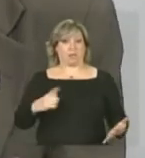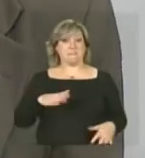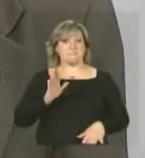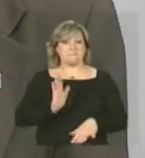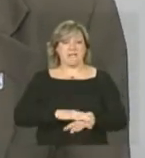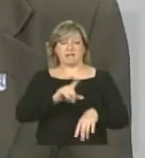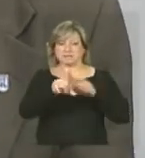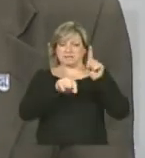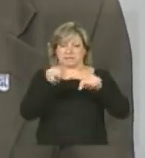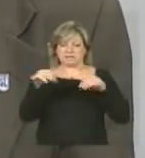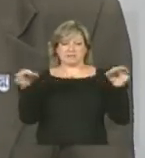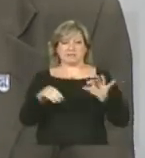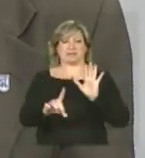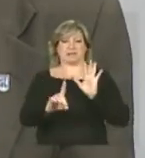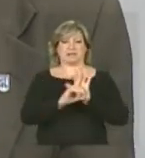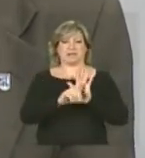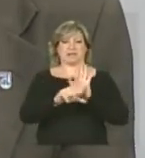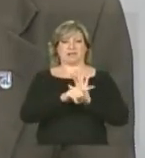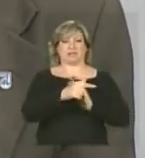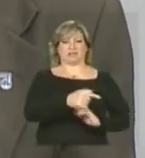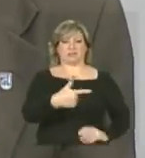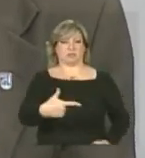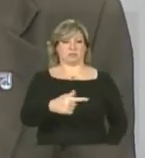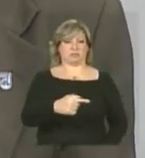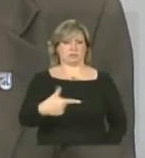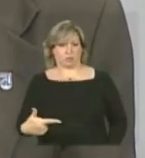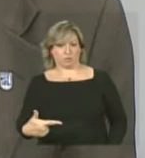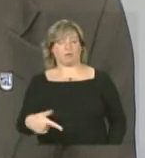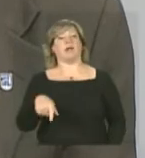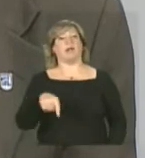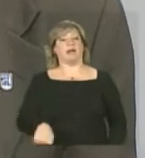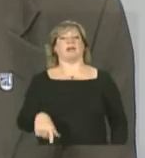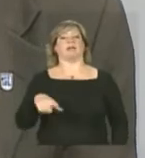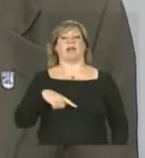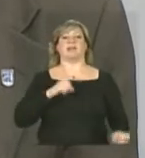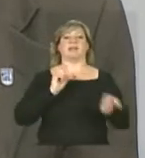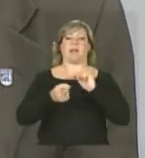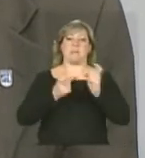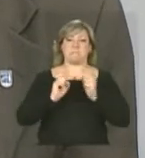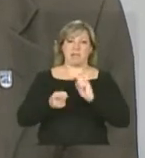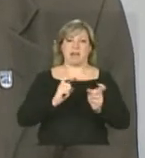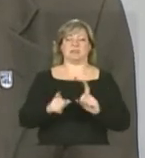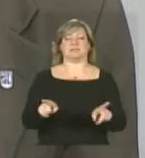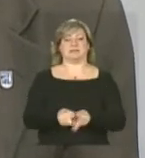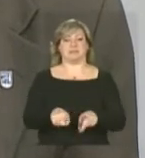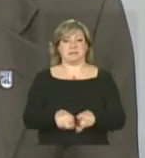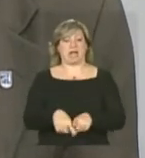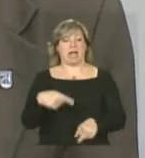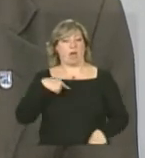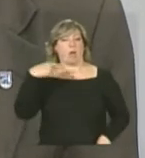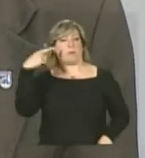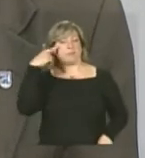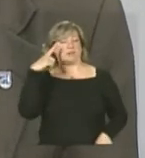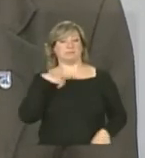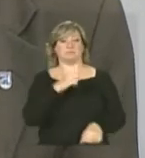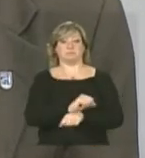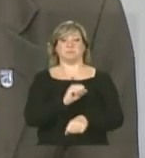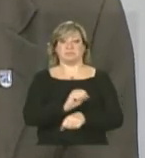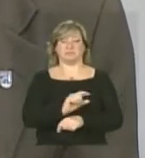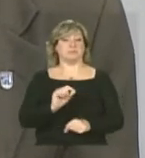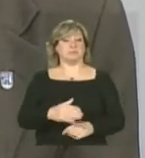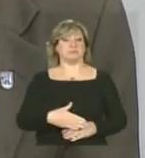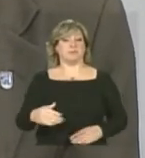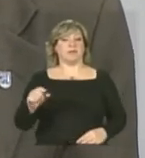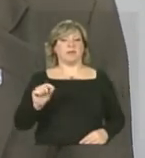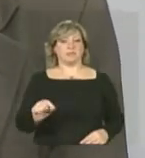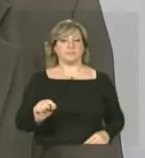definidos agora no decreto 7272, é um momento de debate também. E eu penso e tenho a expectativa de que,